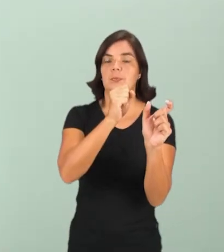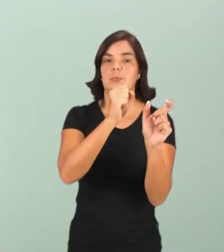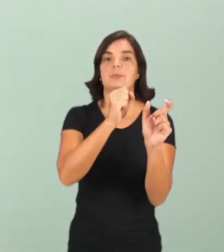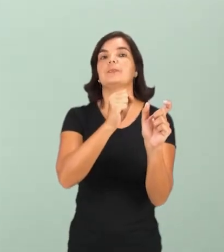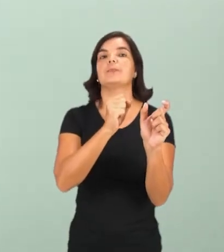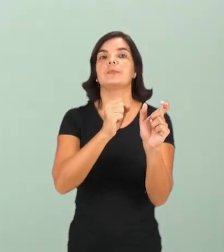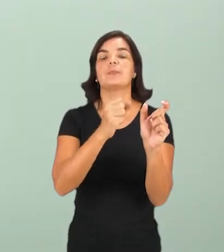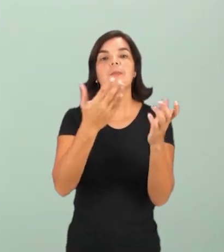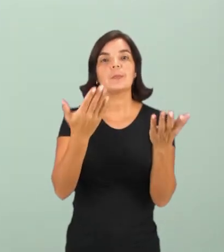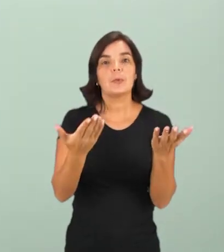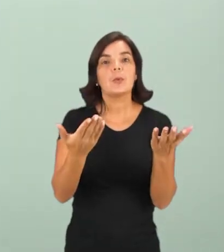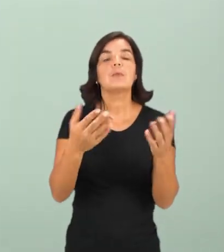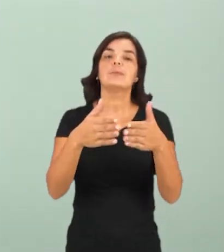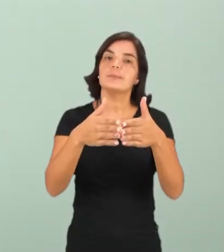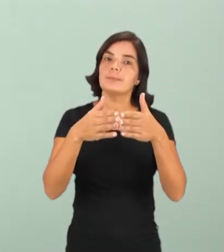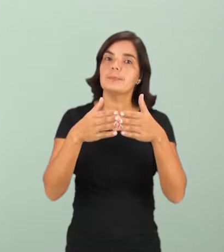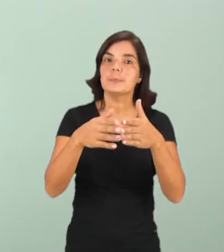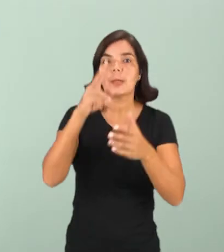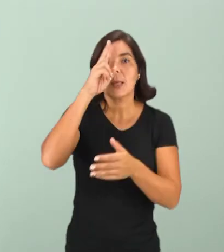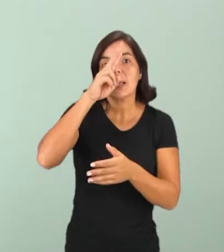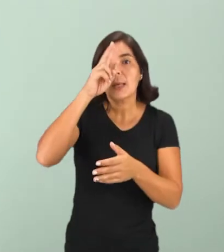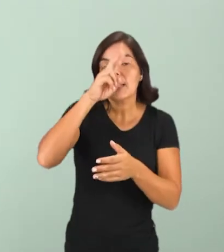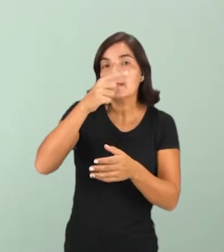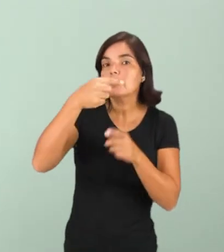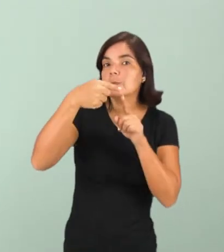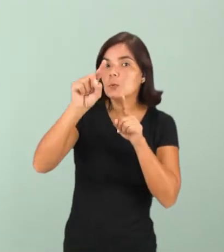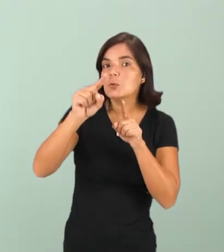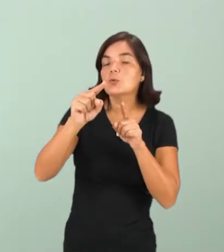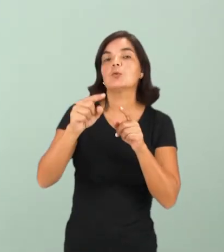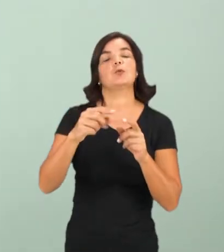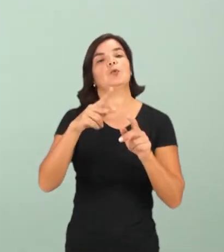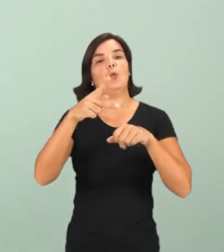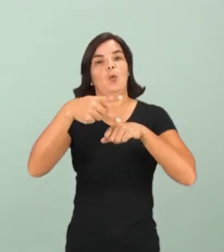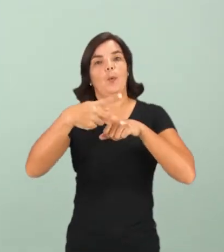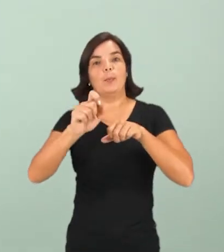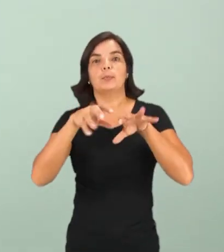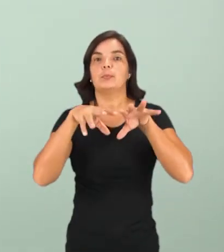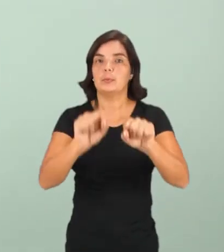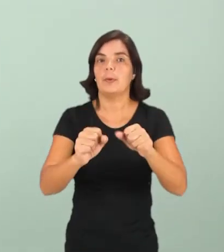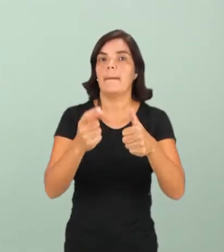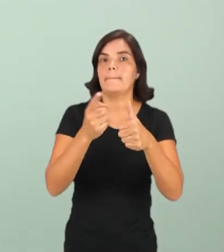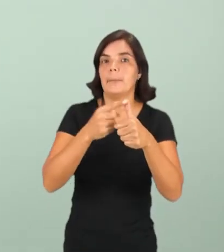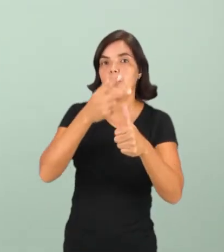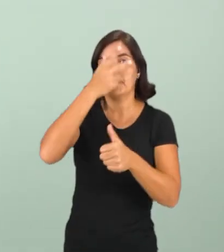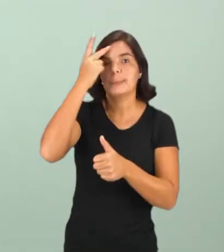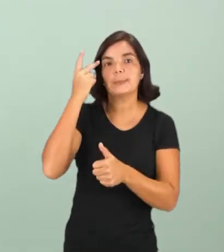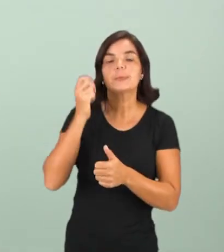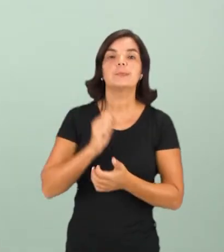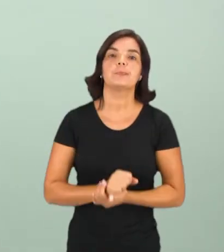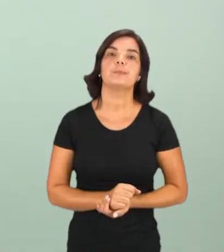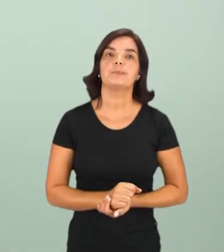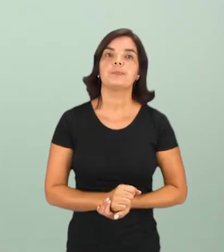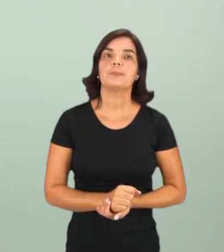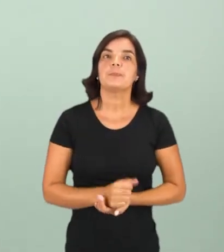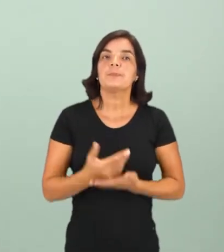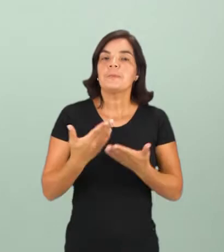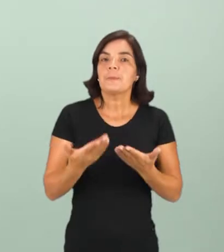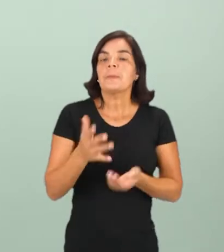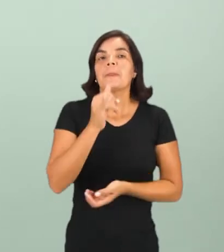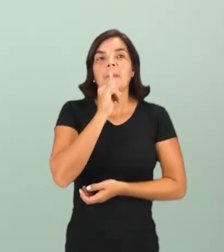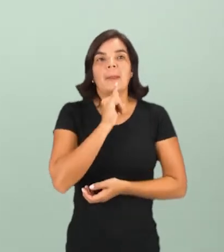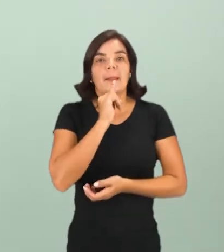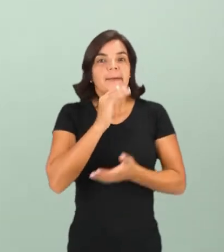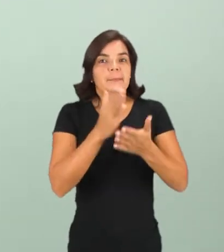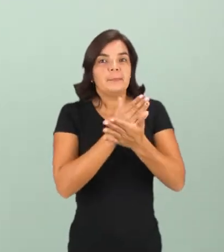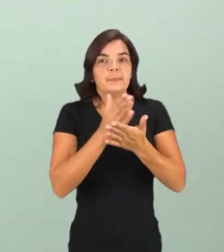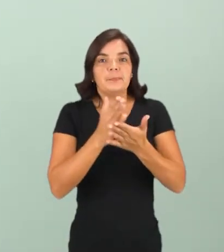mais forte. Então, por favor, lembre-se de acentuar o pronome possessivo na primeira pessoa, ok? Bom, temos